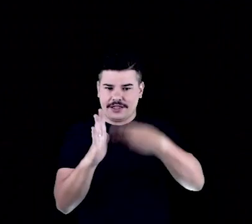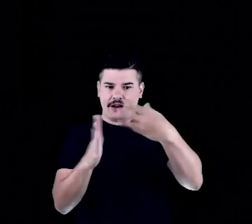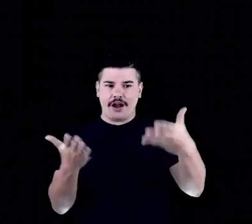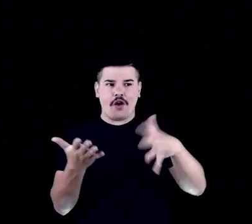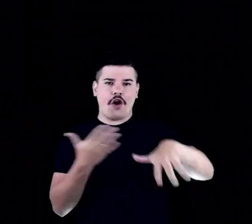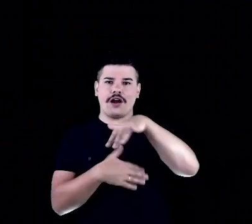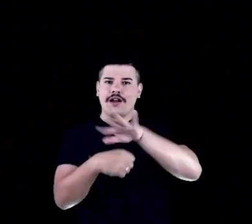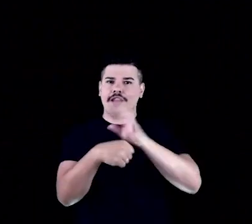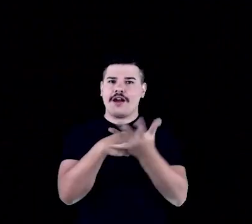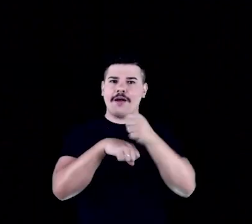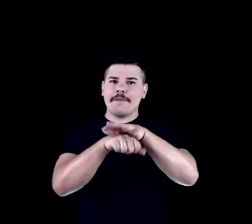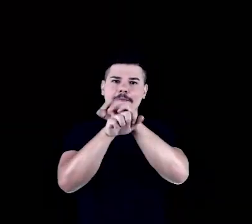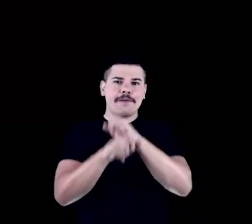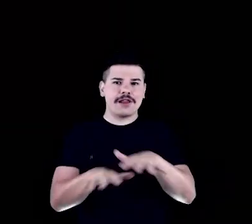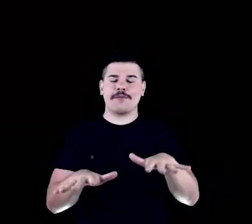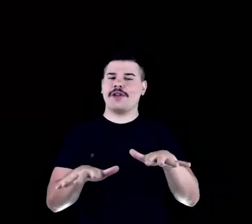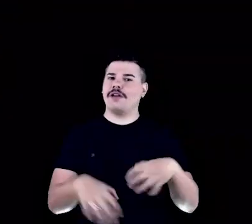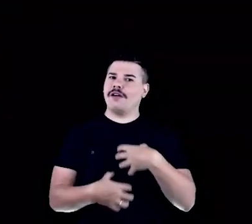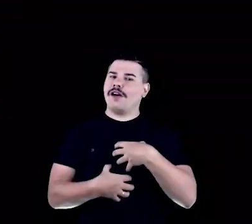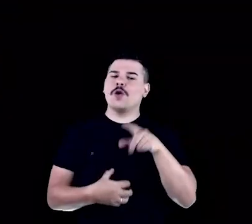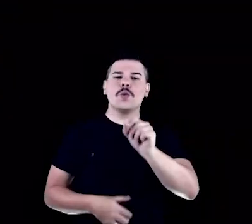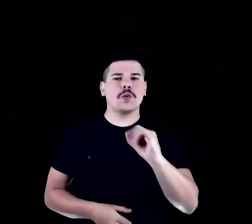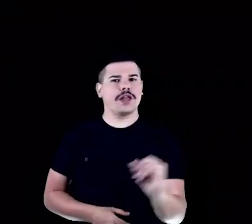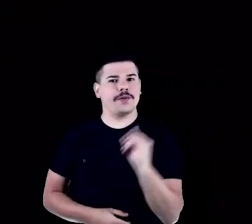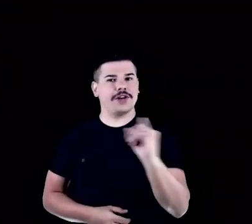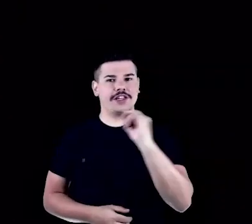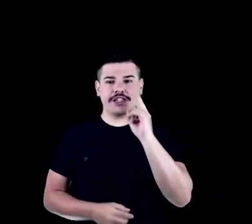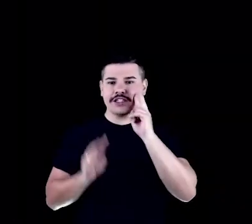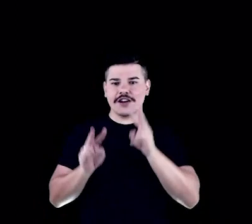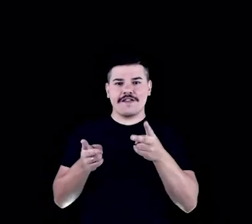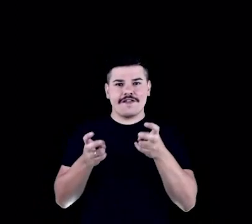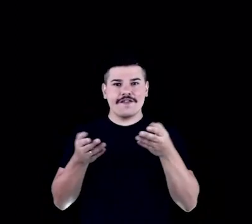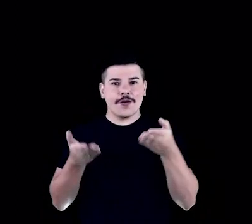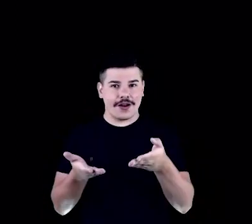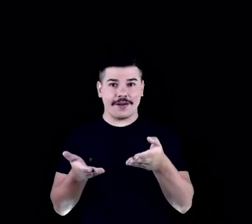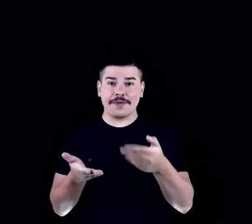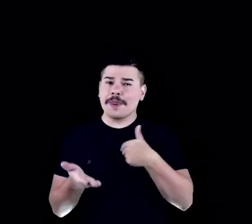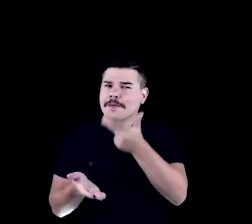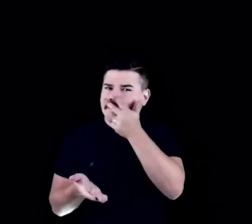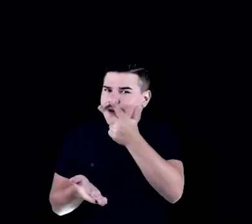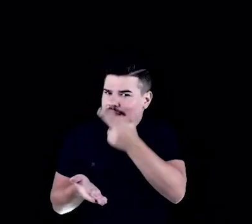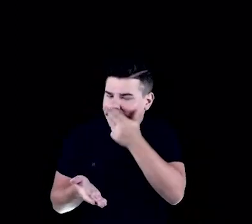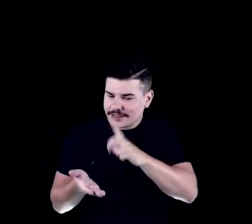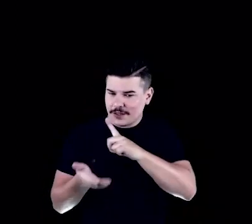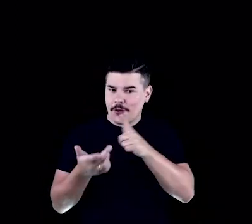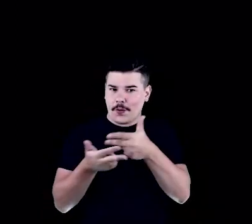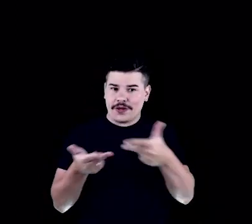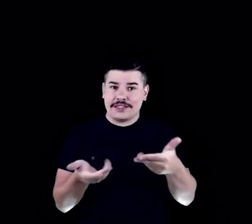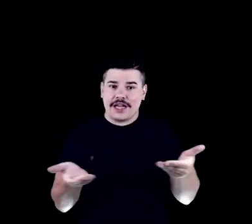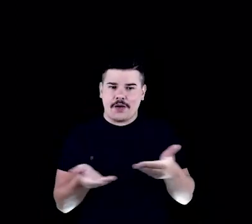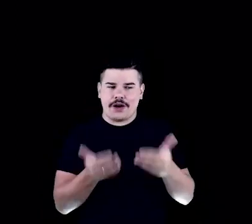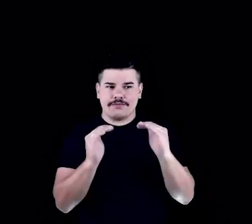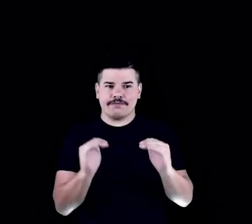né? Acontecendo em meio à pandemia, o que seria importante a gente dizer? E parece que uma das coisas